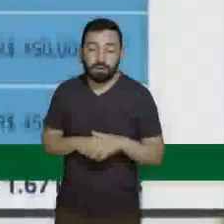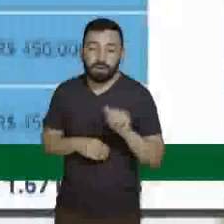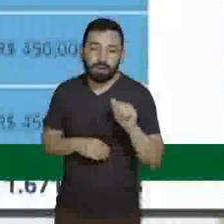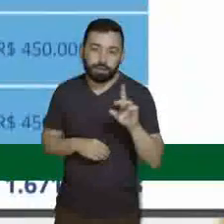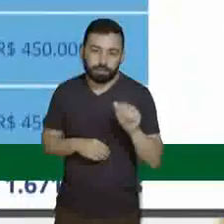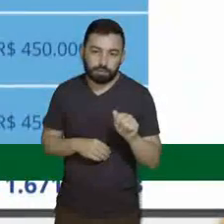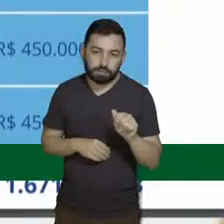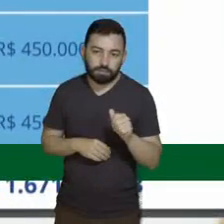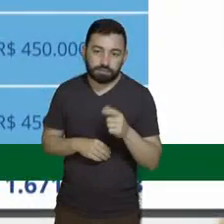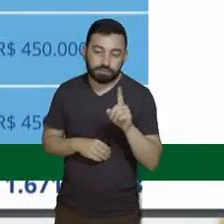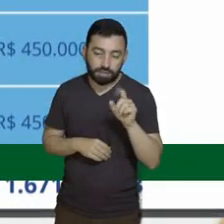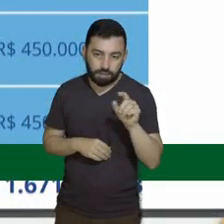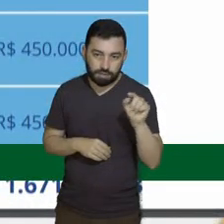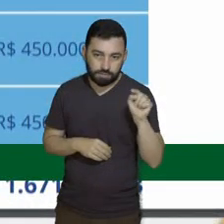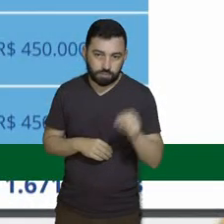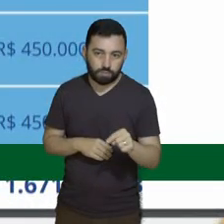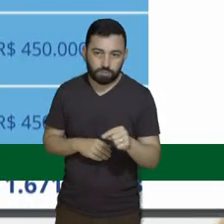100 mil,